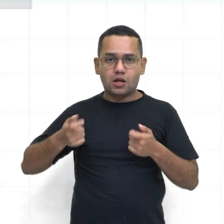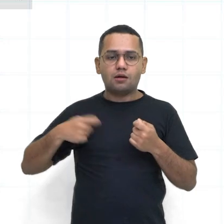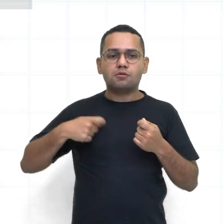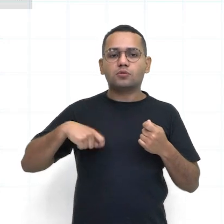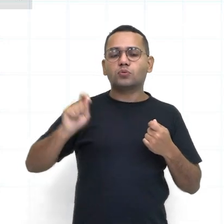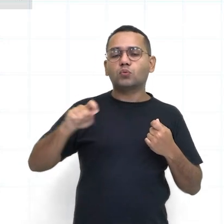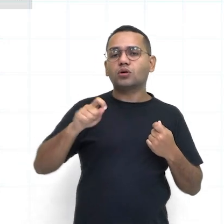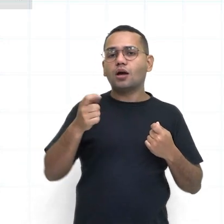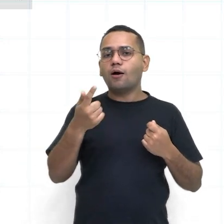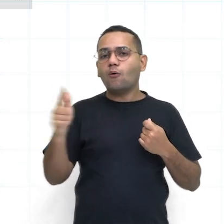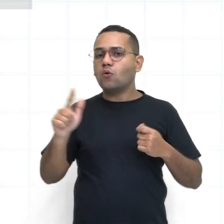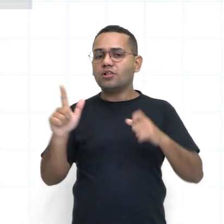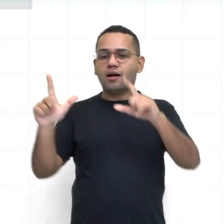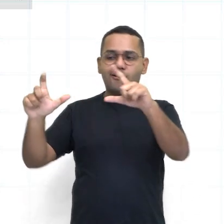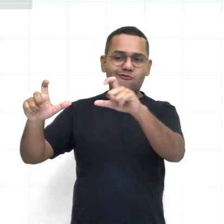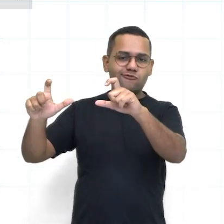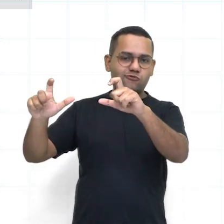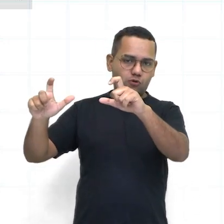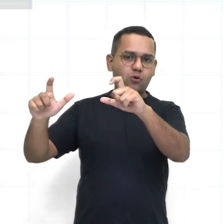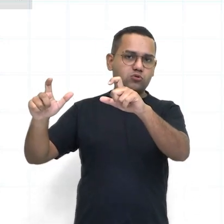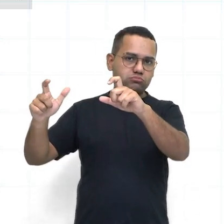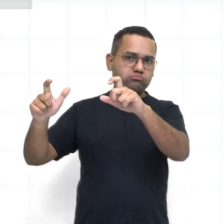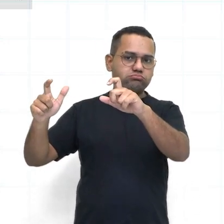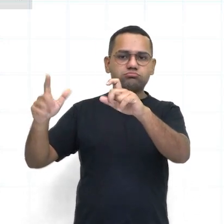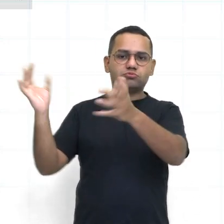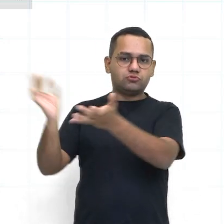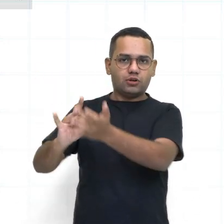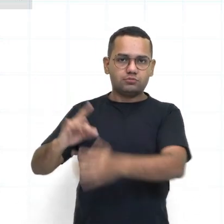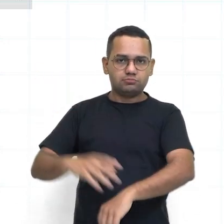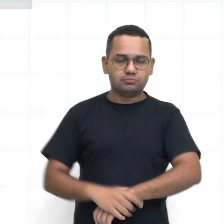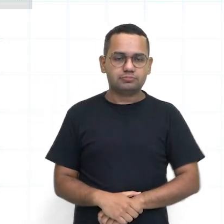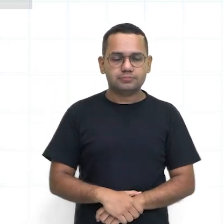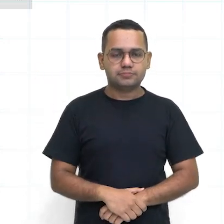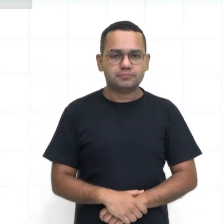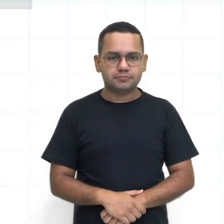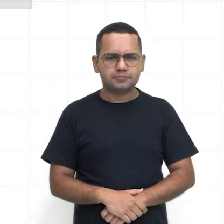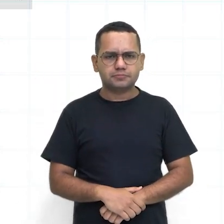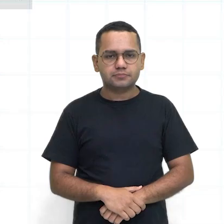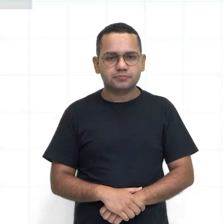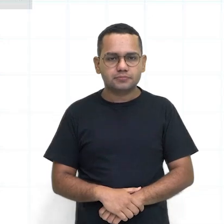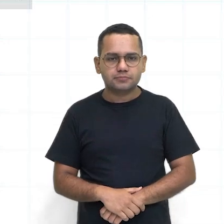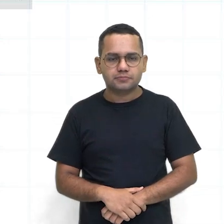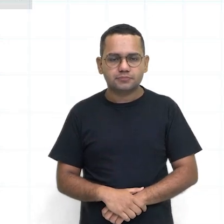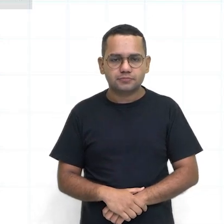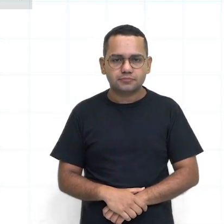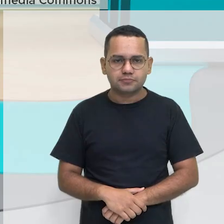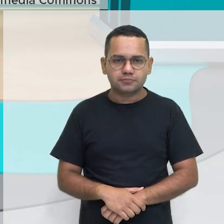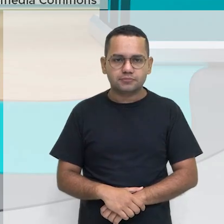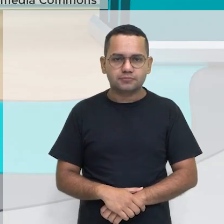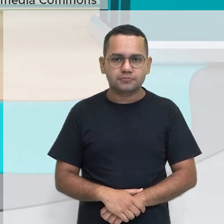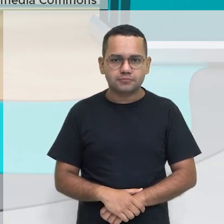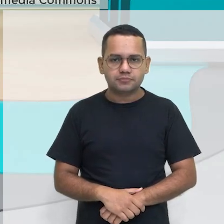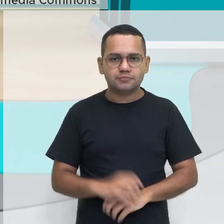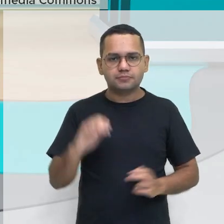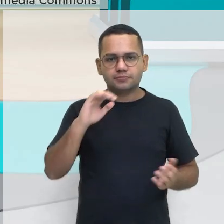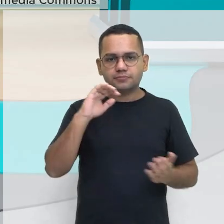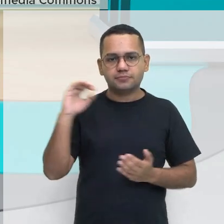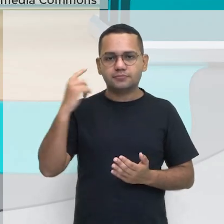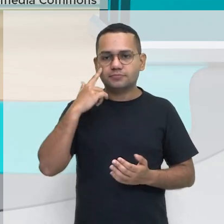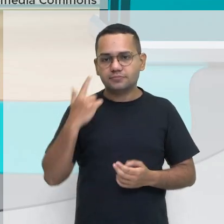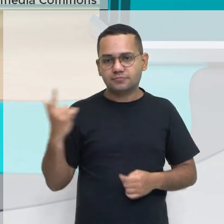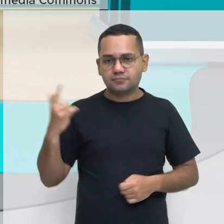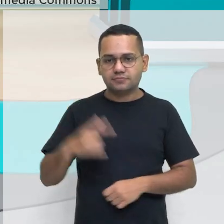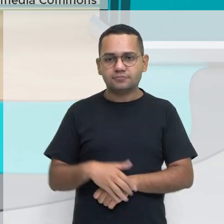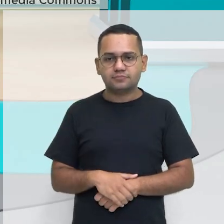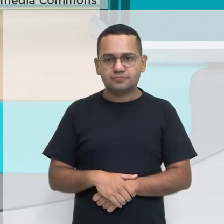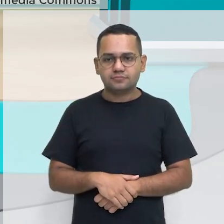foto original. Então, a gente vai mostrar agora para vocês uma escultura